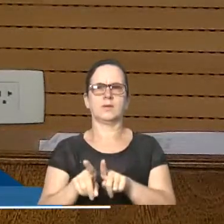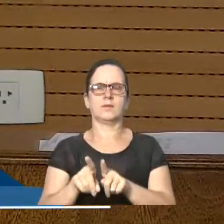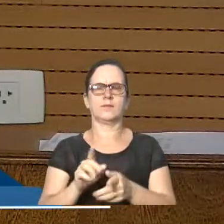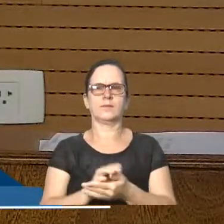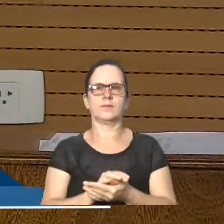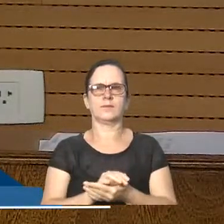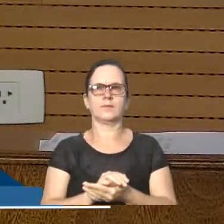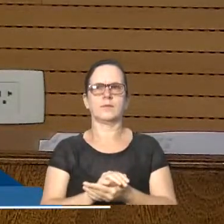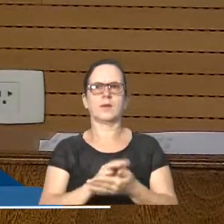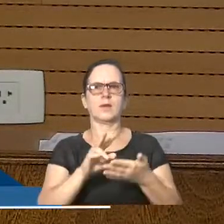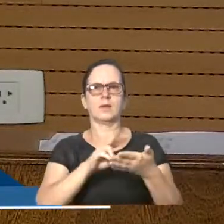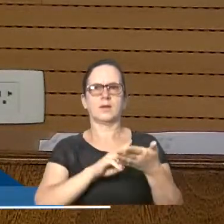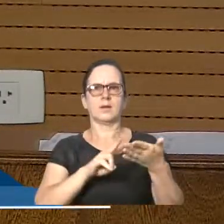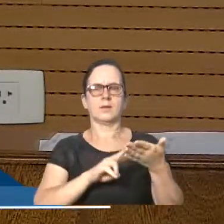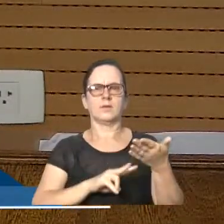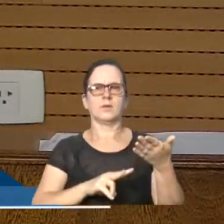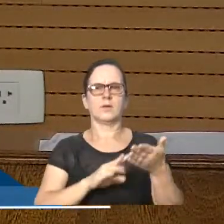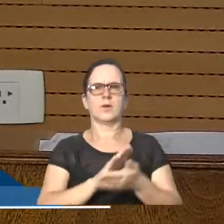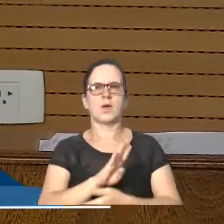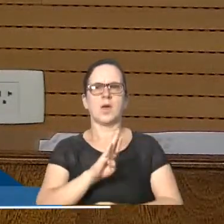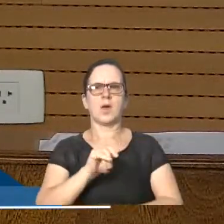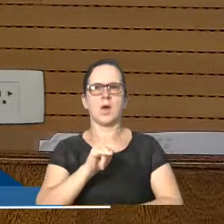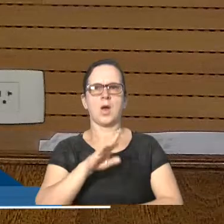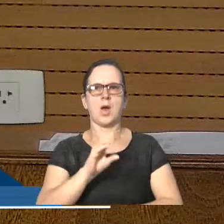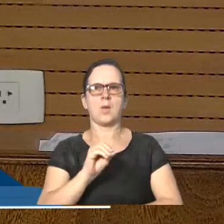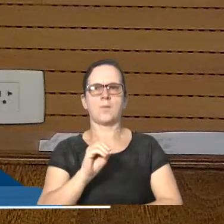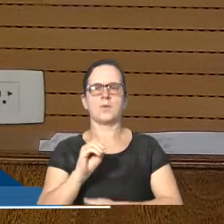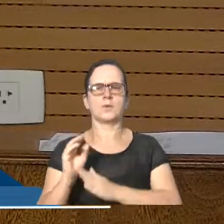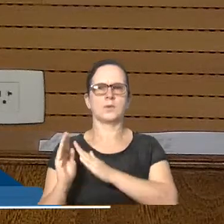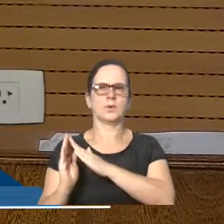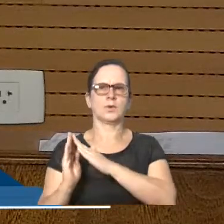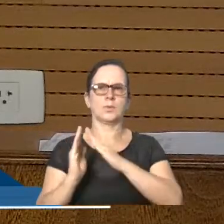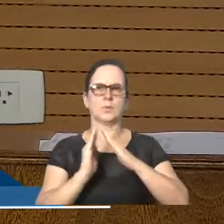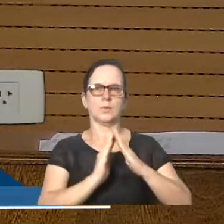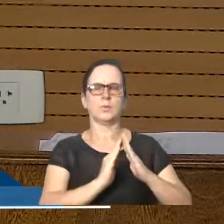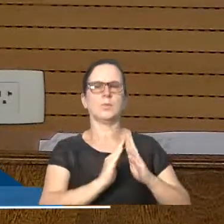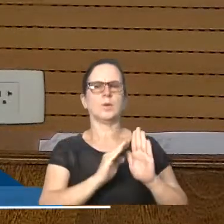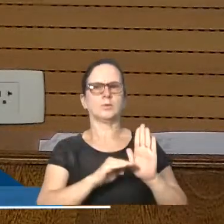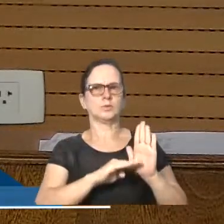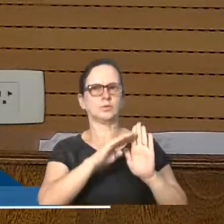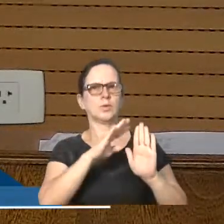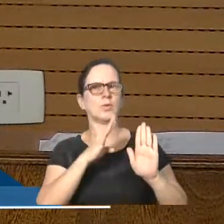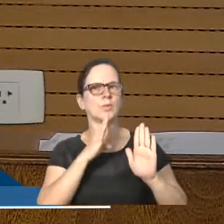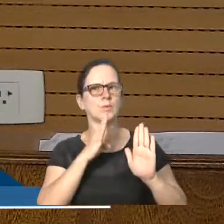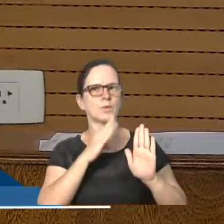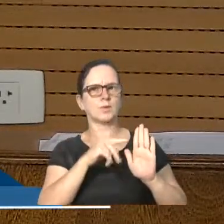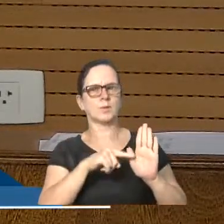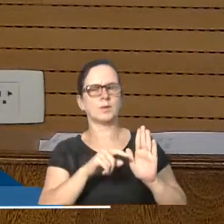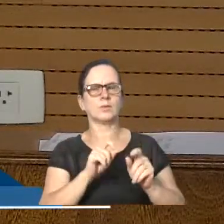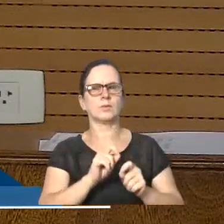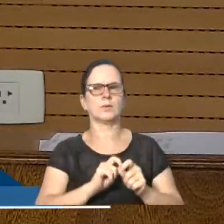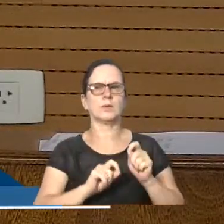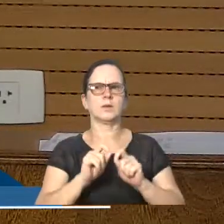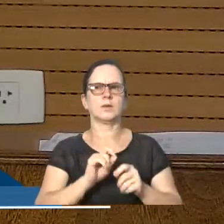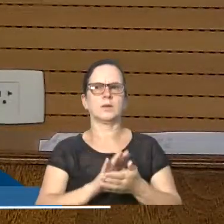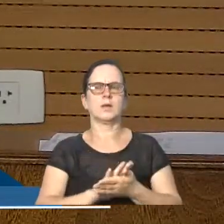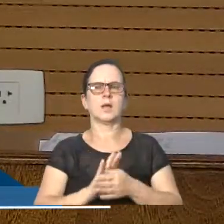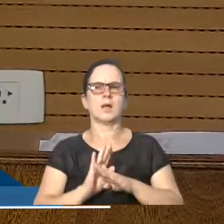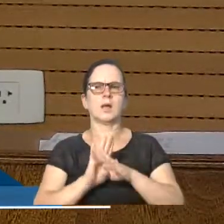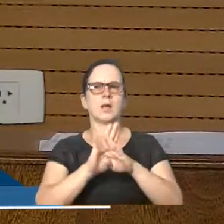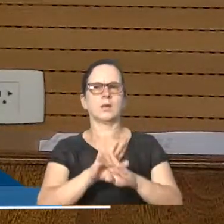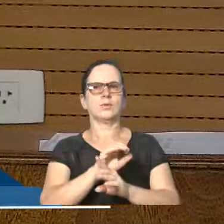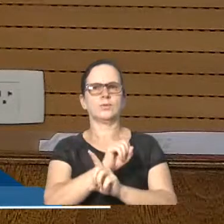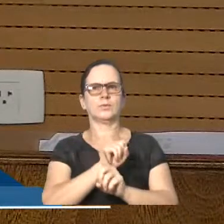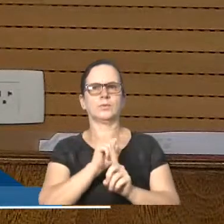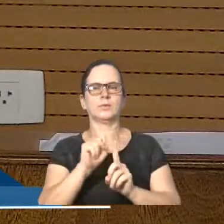originalmente instituidora do Bolsa Moradia, acima citada, depreende-se de que se trata de benefício